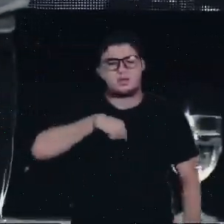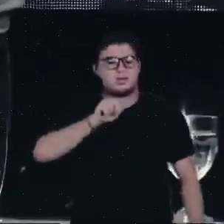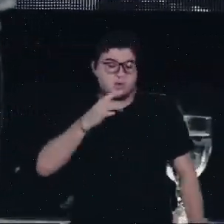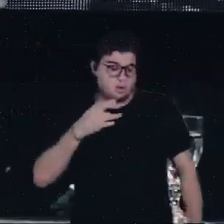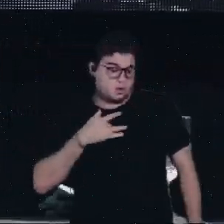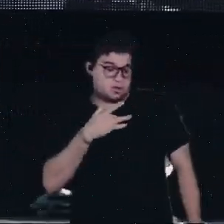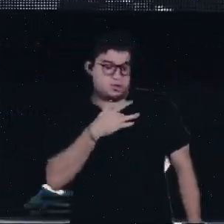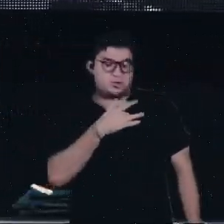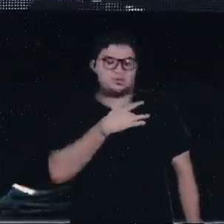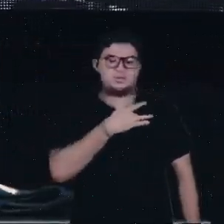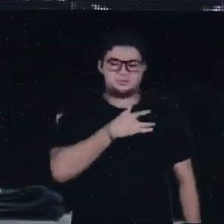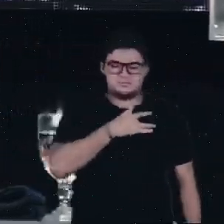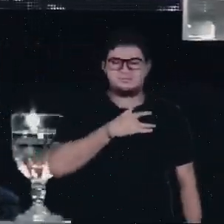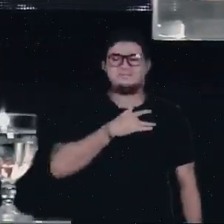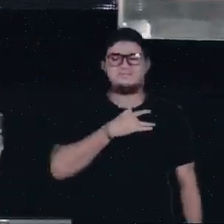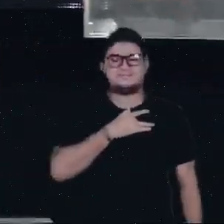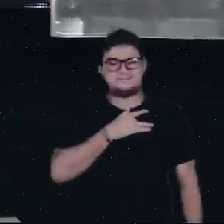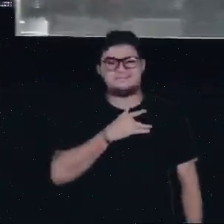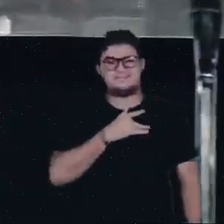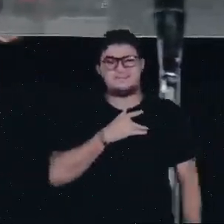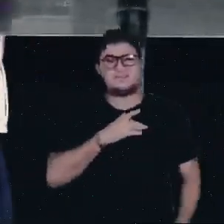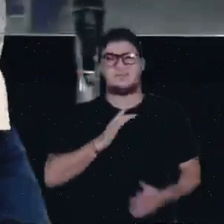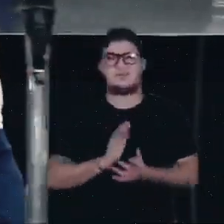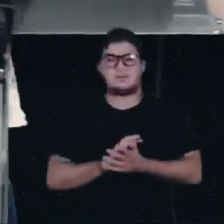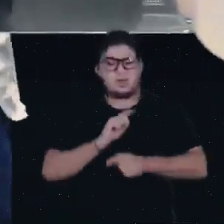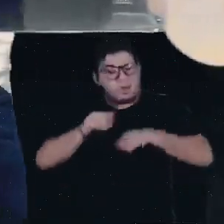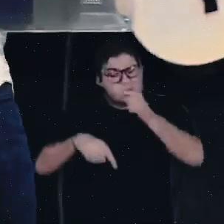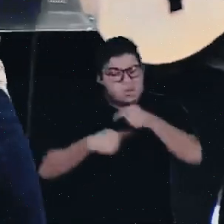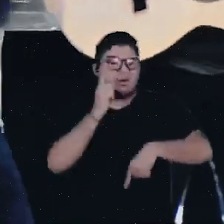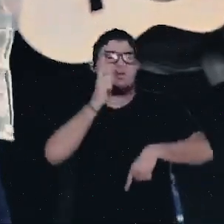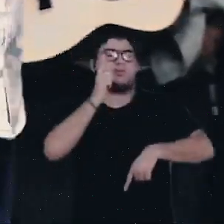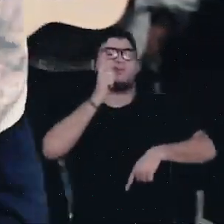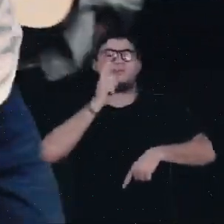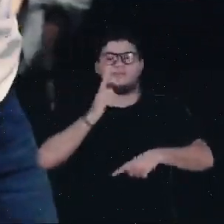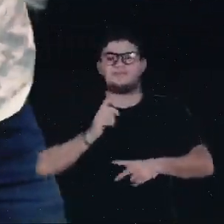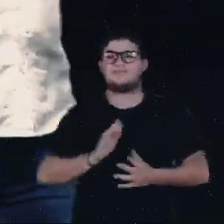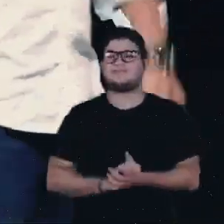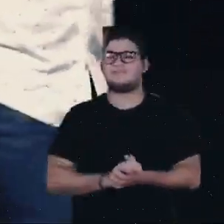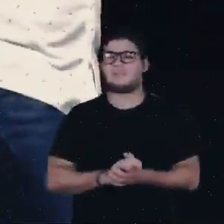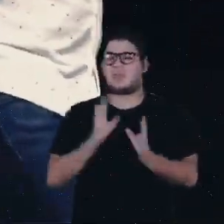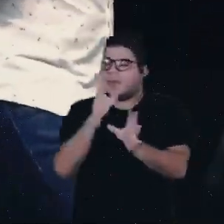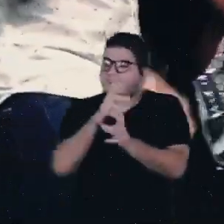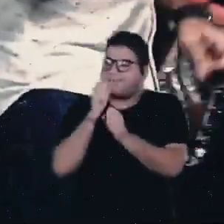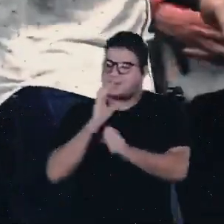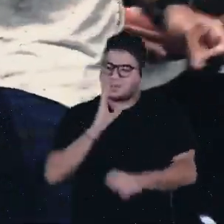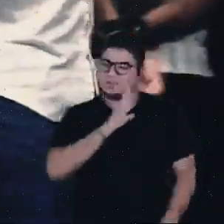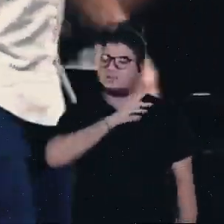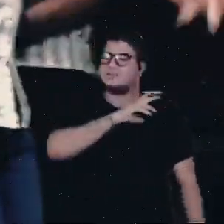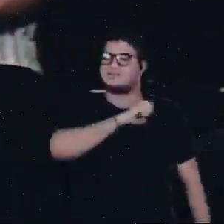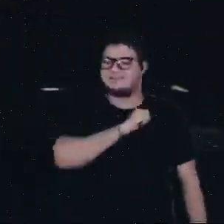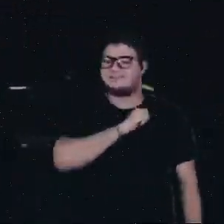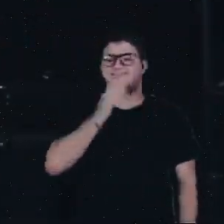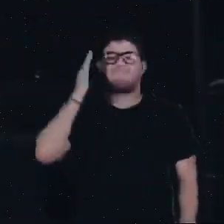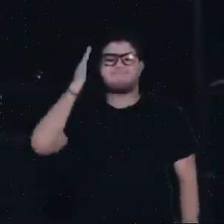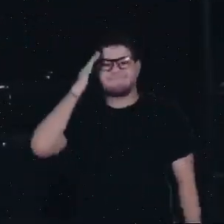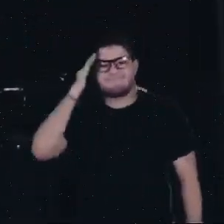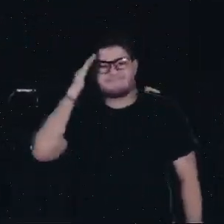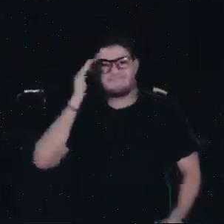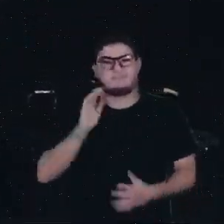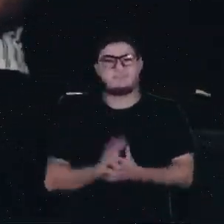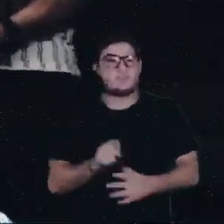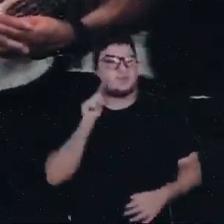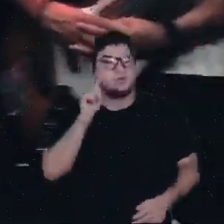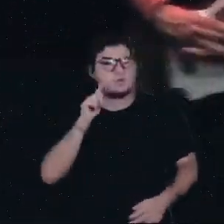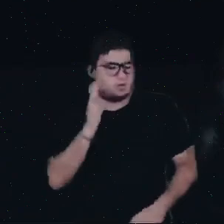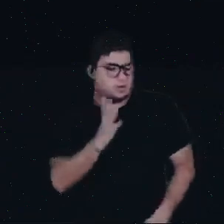de morte e ela se recupera. É o poder do amor. Sabe, quando você